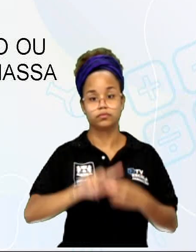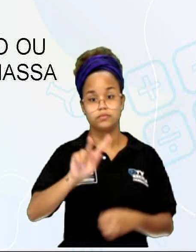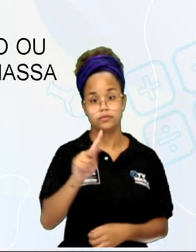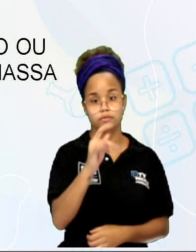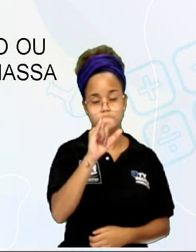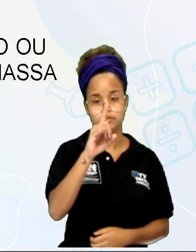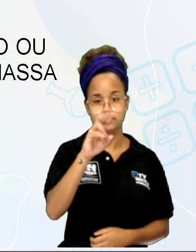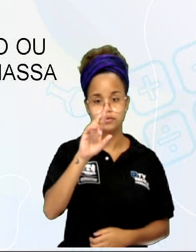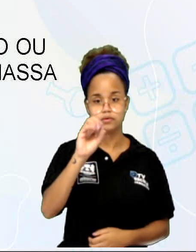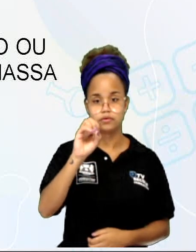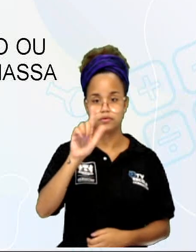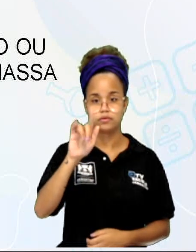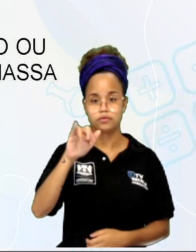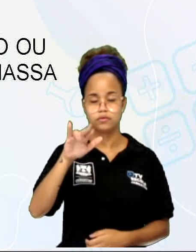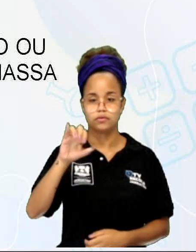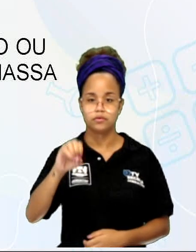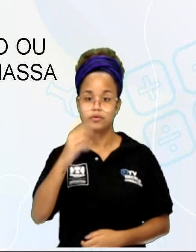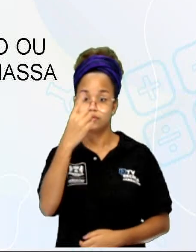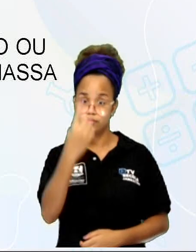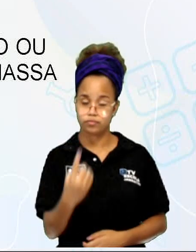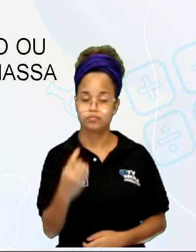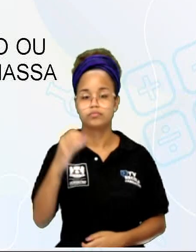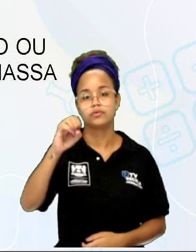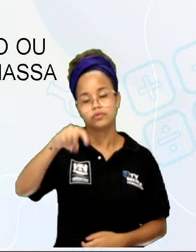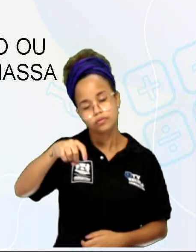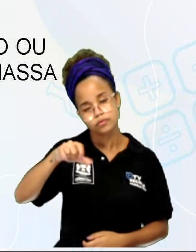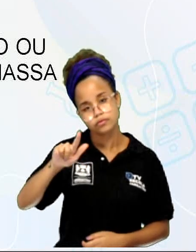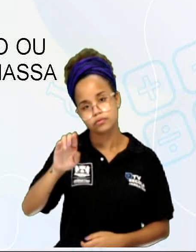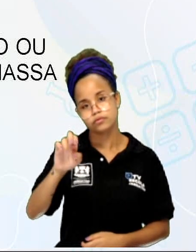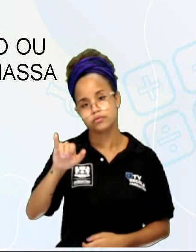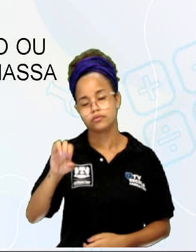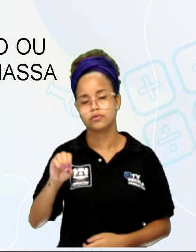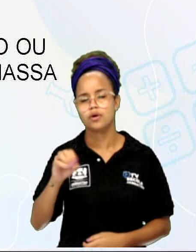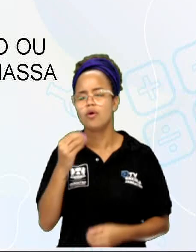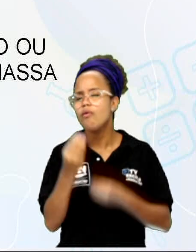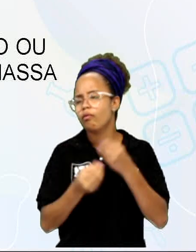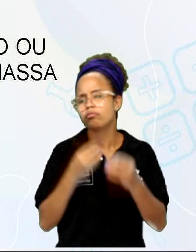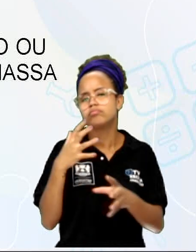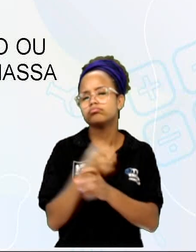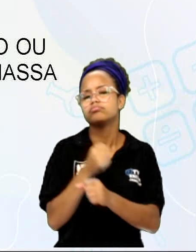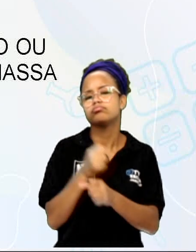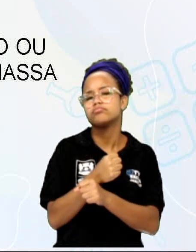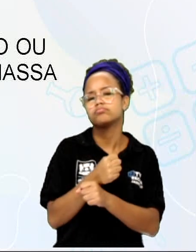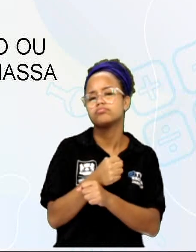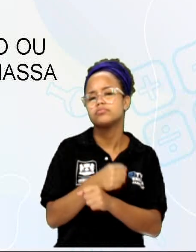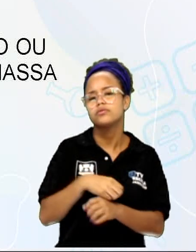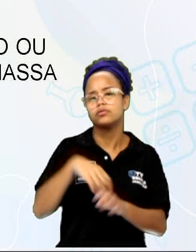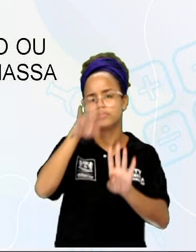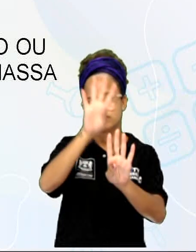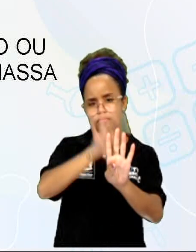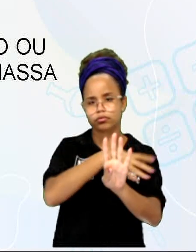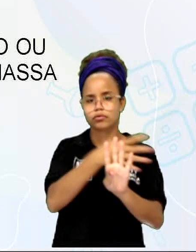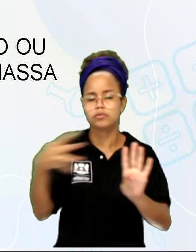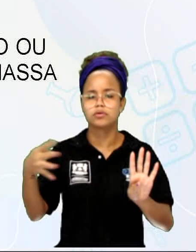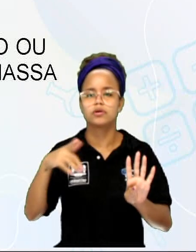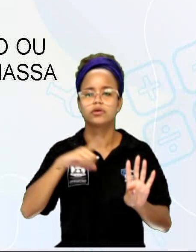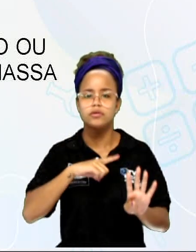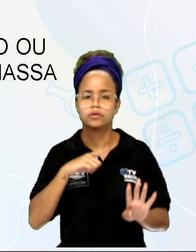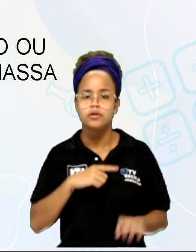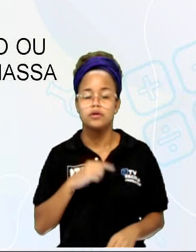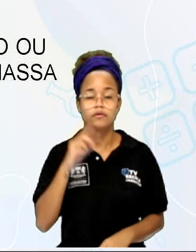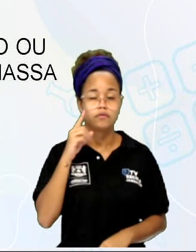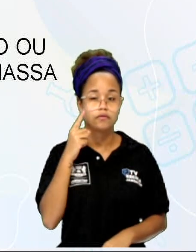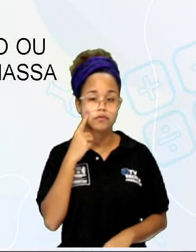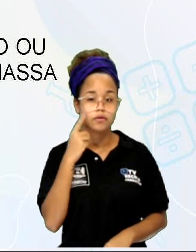oxigênio. E como é que a gente chega nesse cálculo? No hidrogênio, lá na tabela periódica, você vai ver um número que é